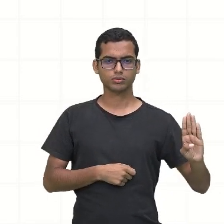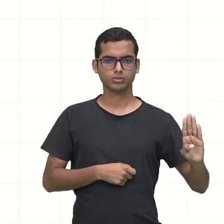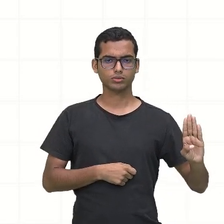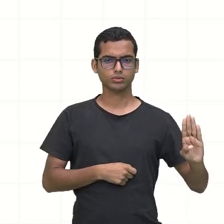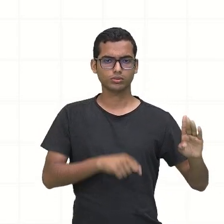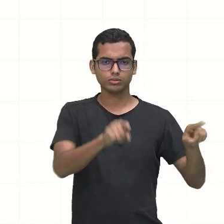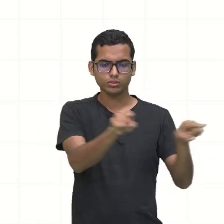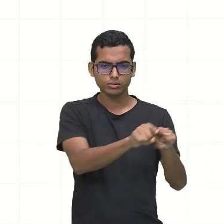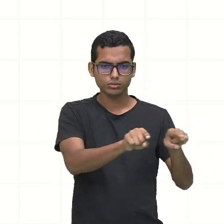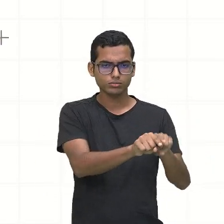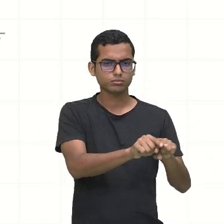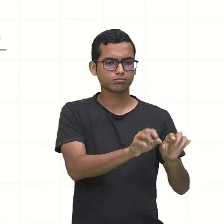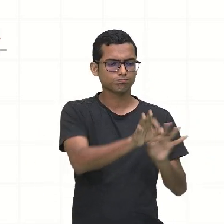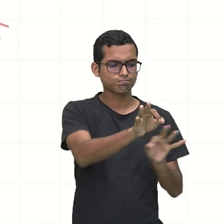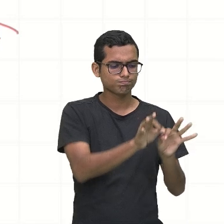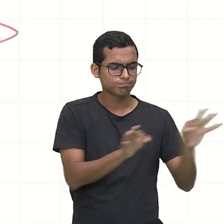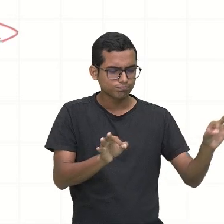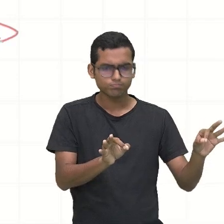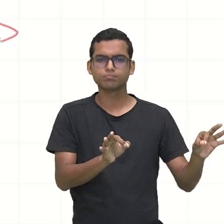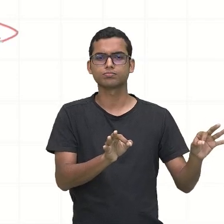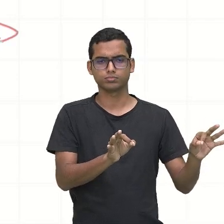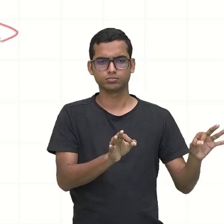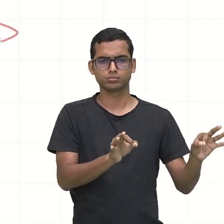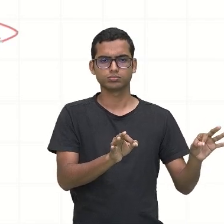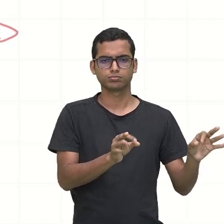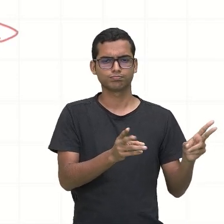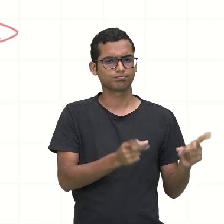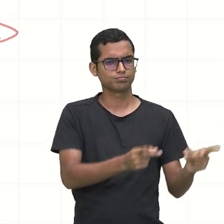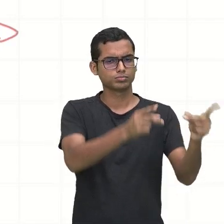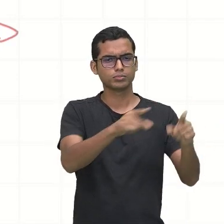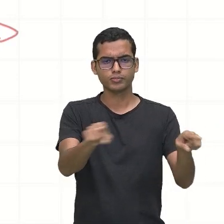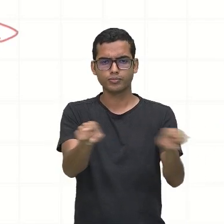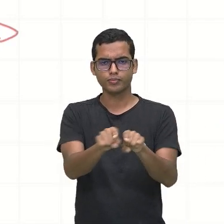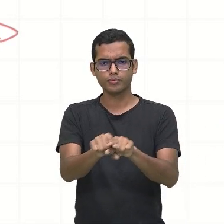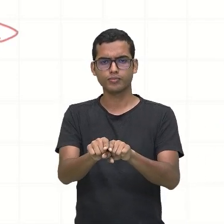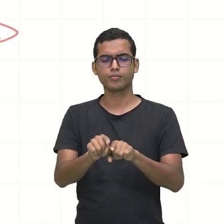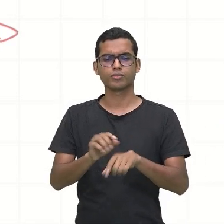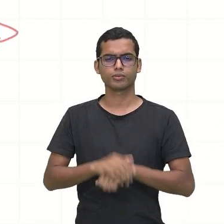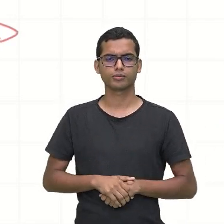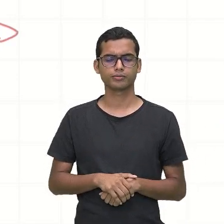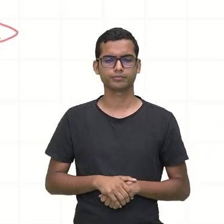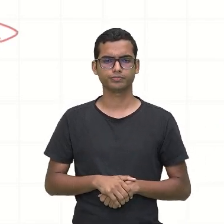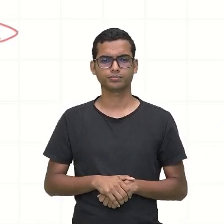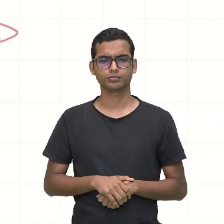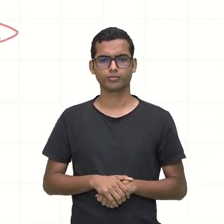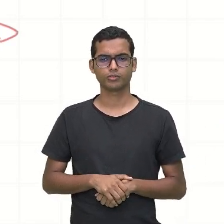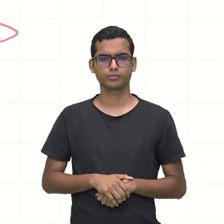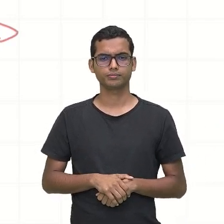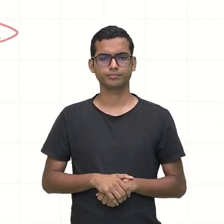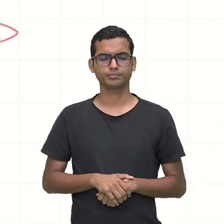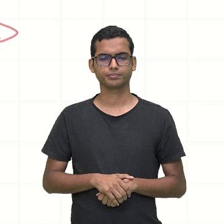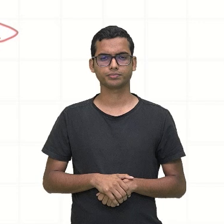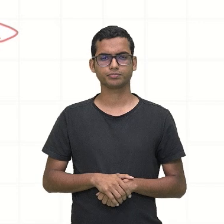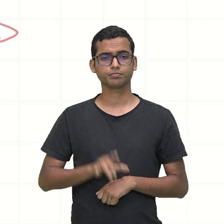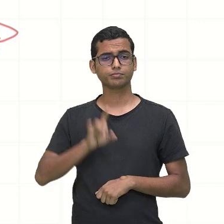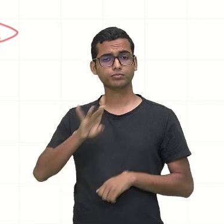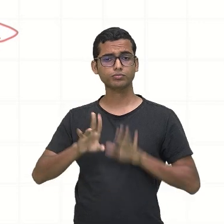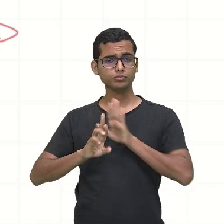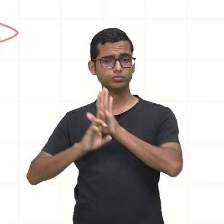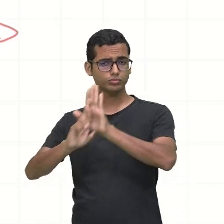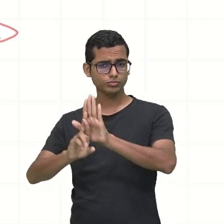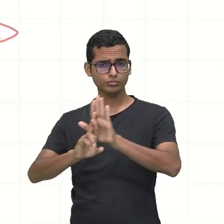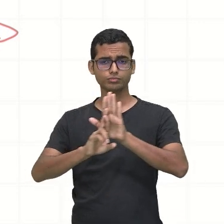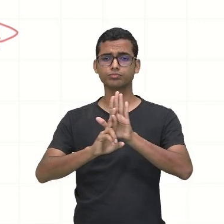estende infinitamente em ambas direções. E aqui nós temos aqui apenas a